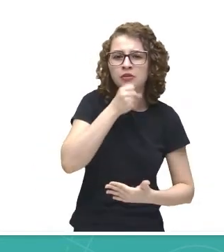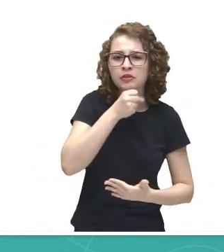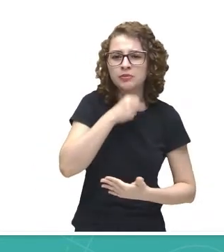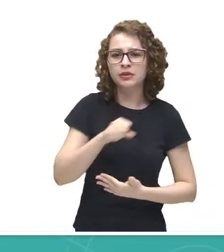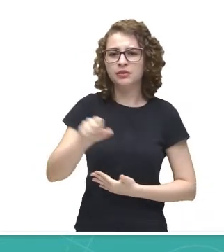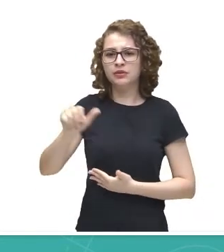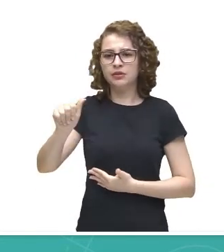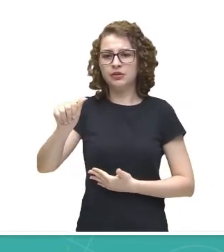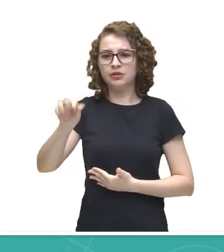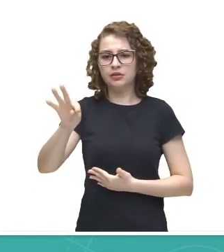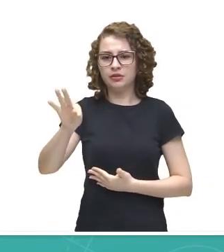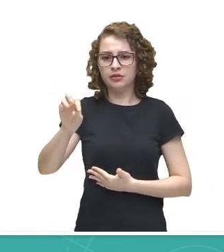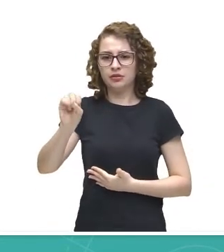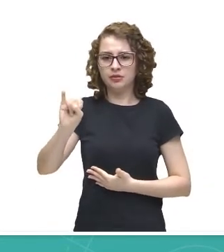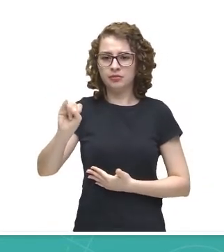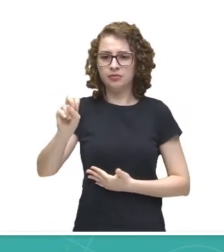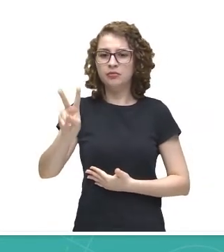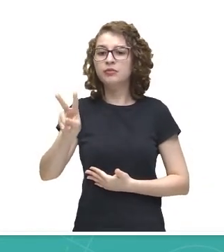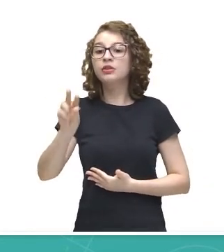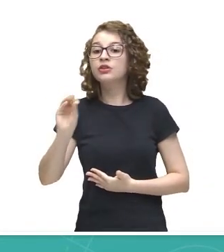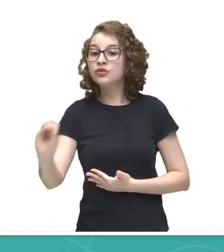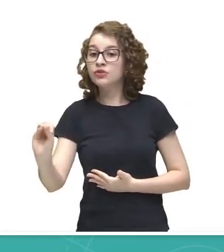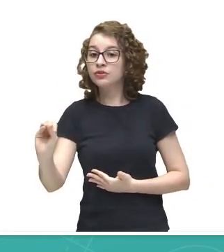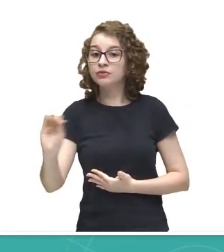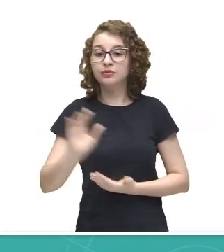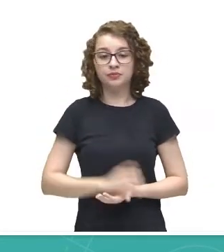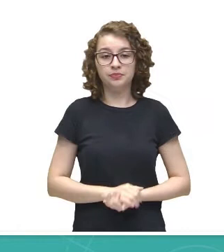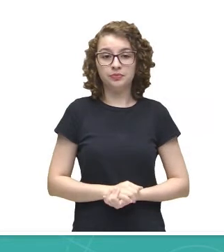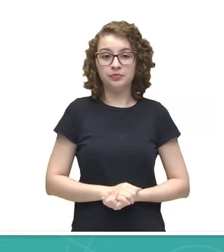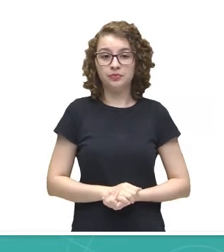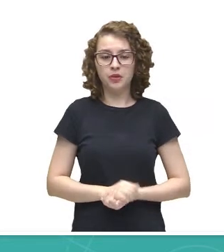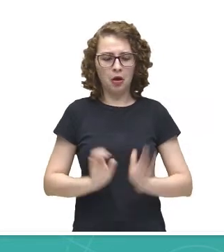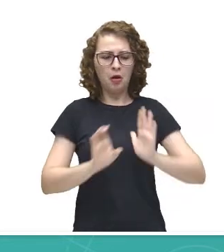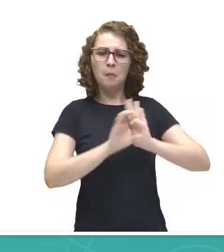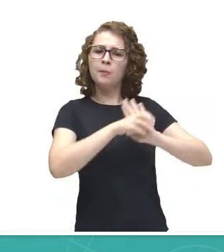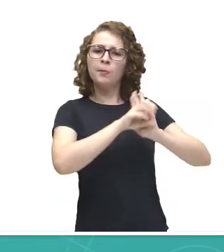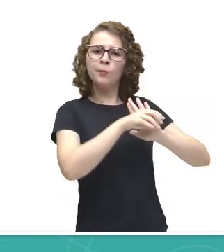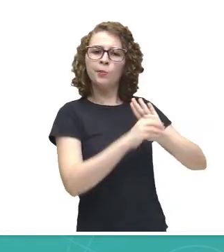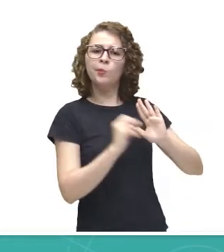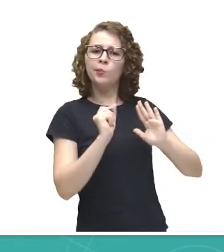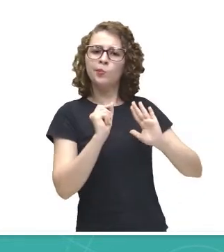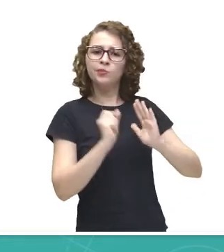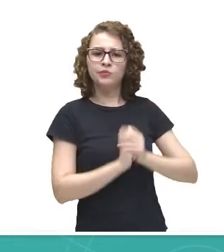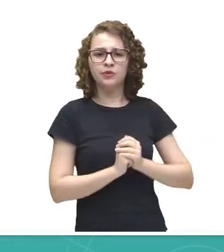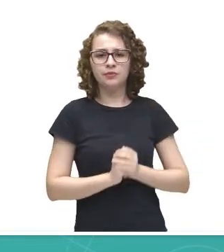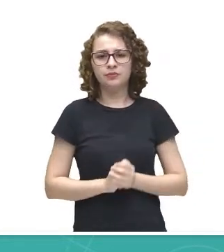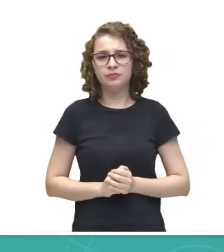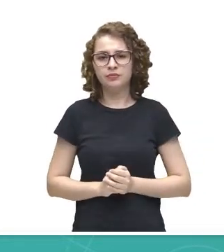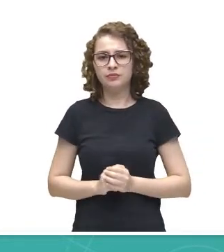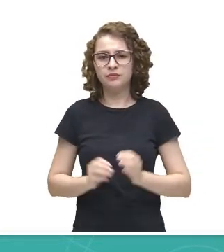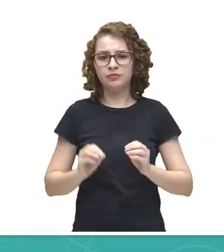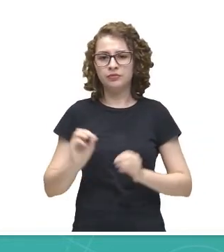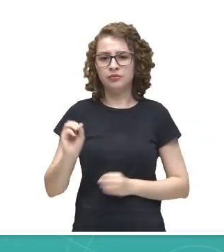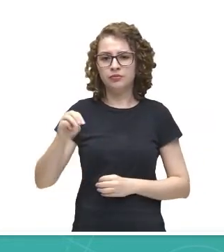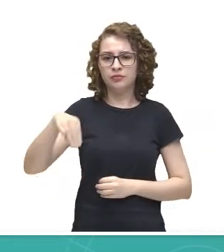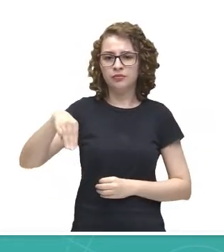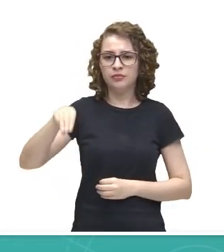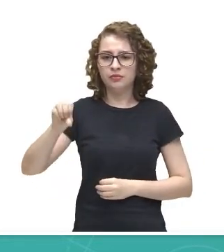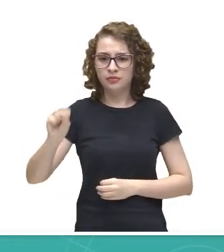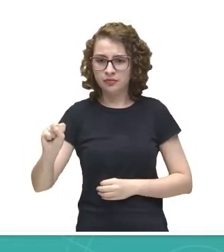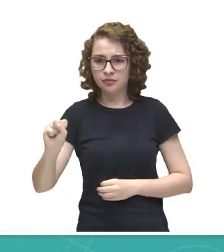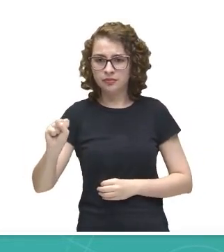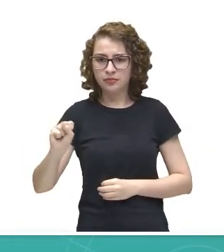esse envelhecimento ativo? Então, esse conceito ele foi instituído pela Organização Mundial da Saúde,